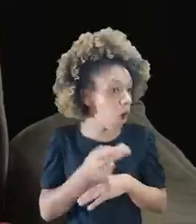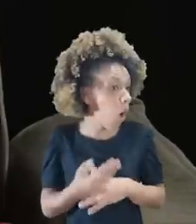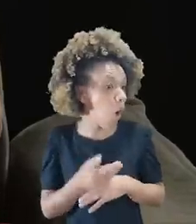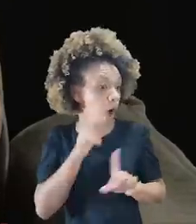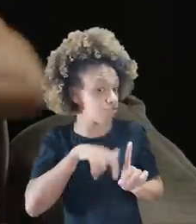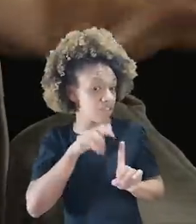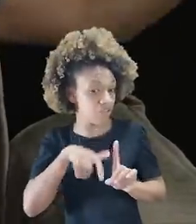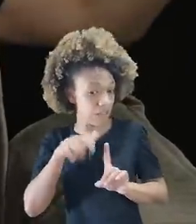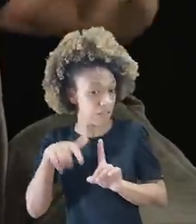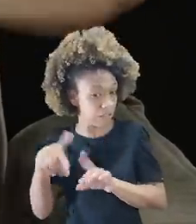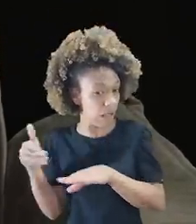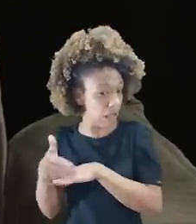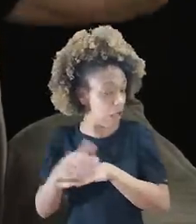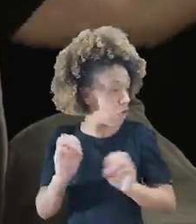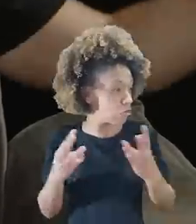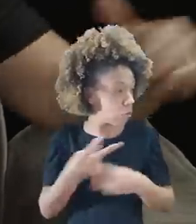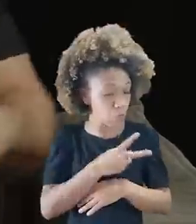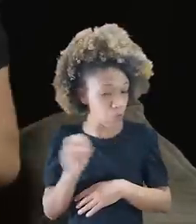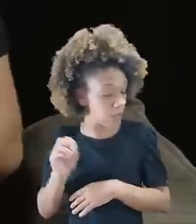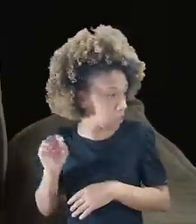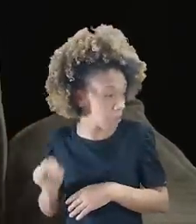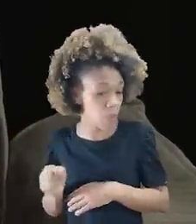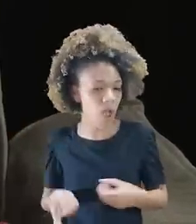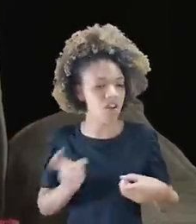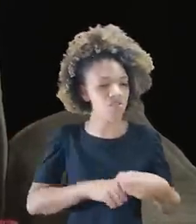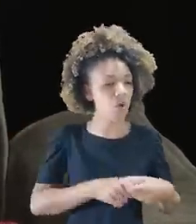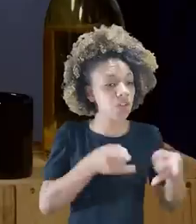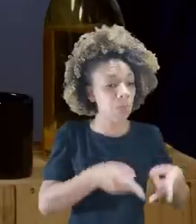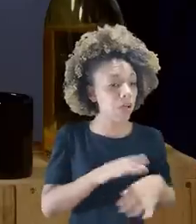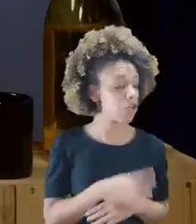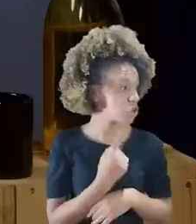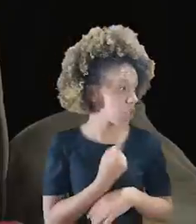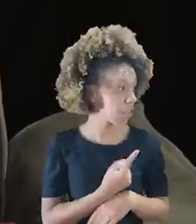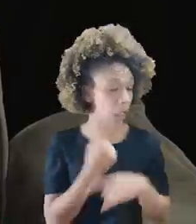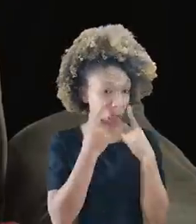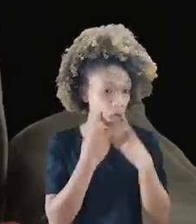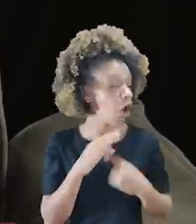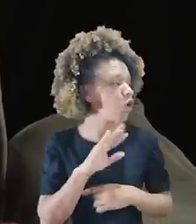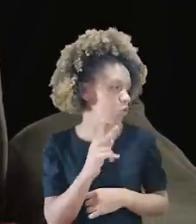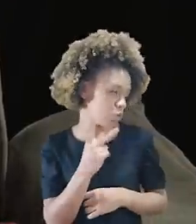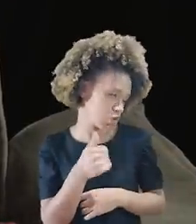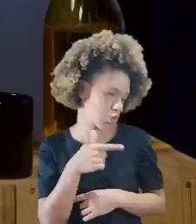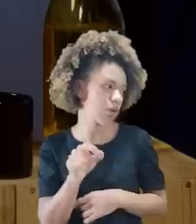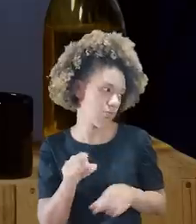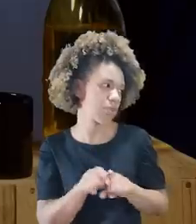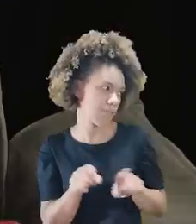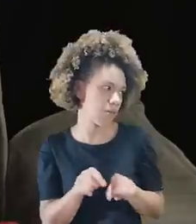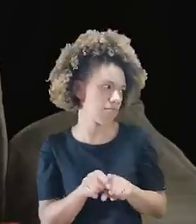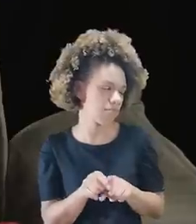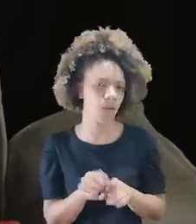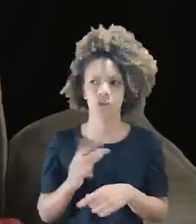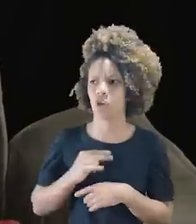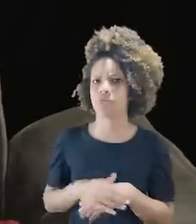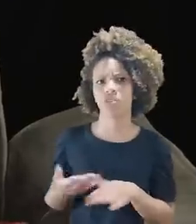artista que sai de um show para 200.000 pessoas ele volta pro quarto ele tá sozinho Chorão falou isso Chorão também Chorão falava isso